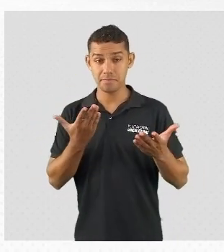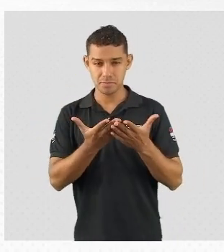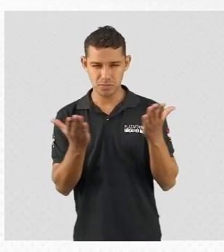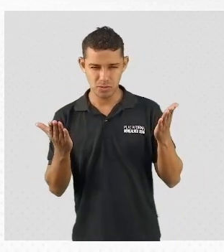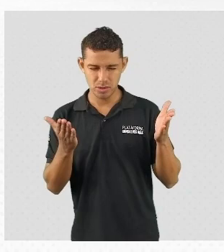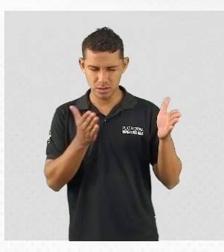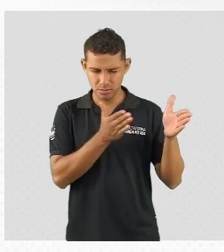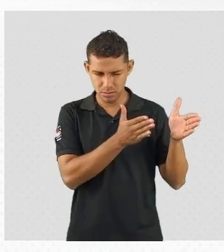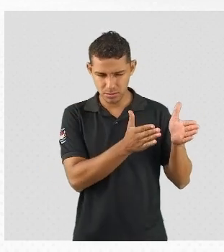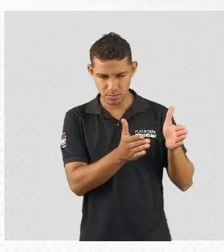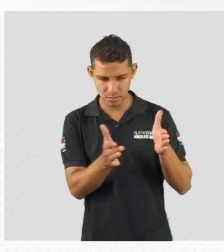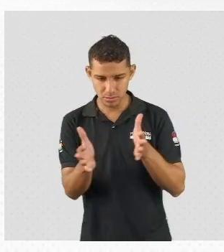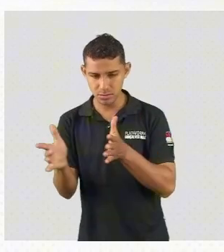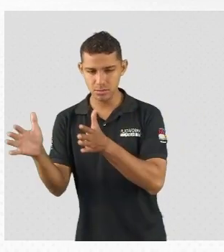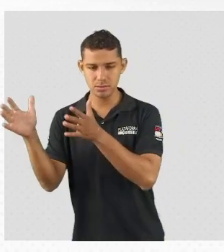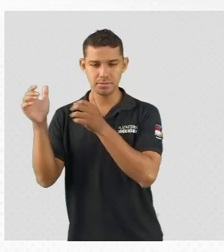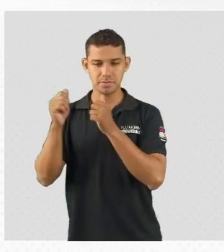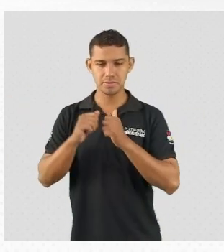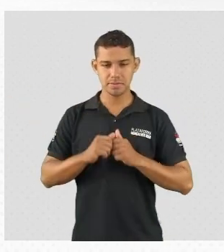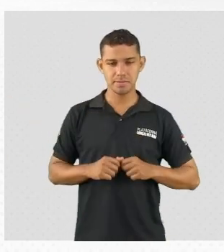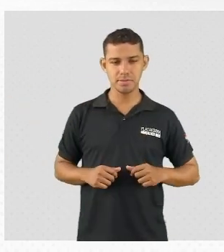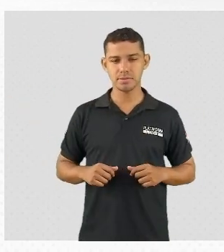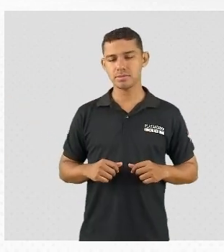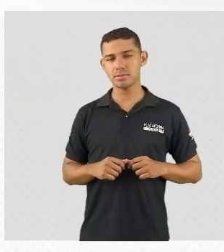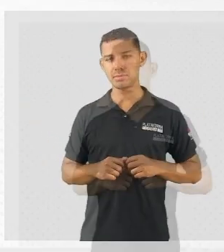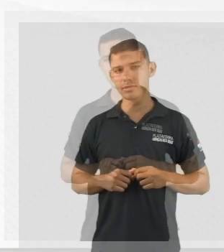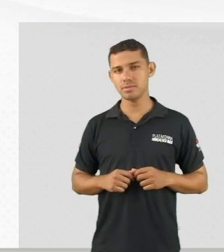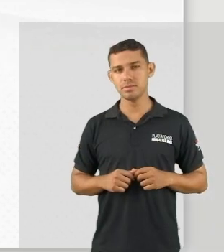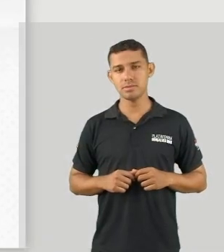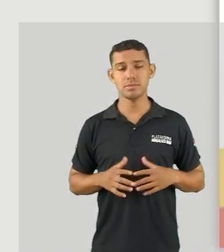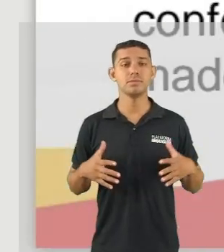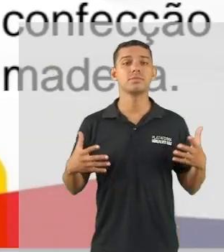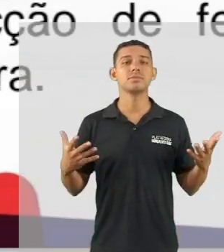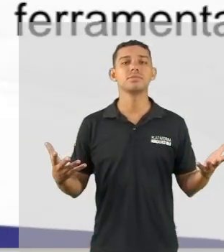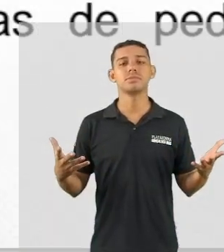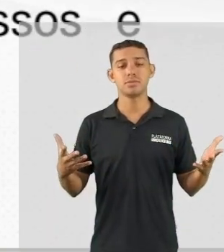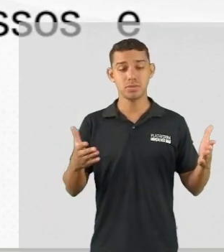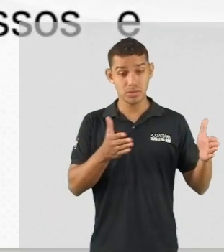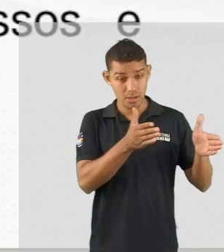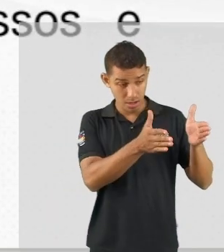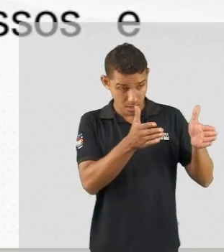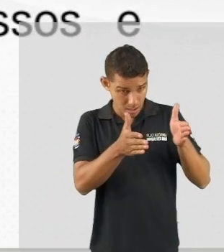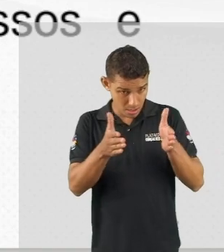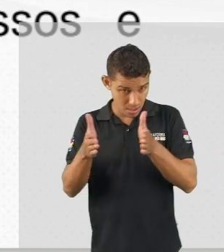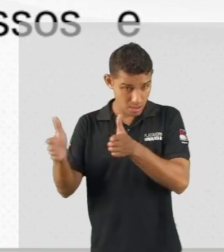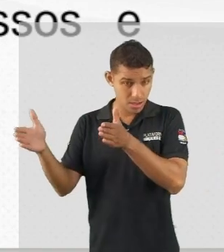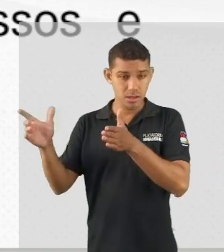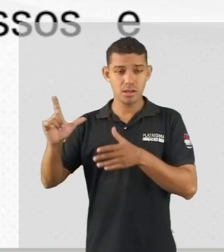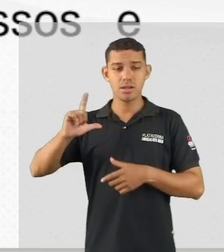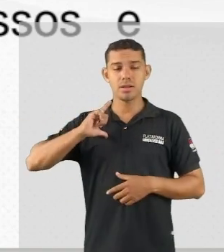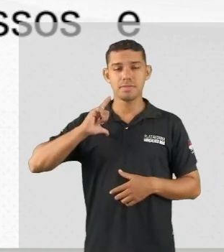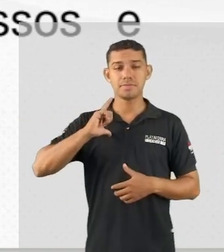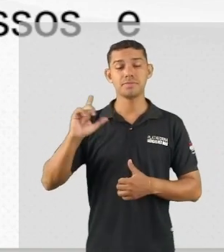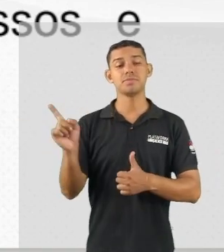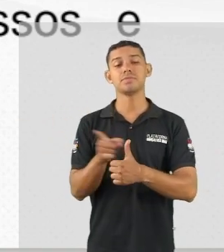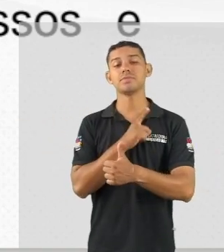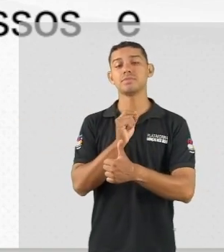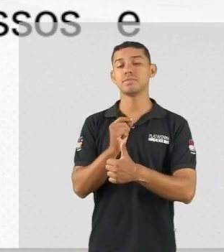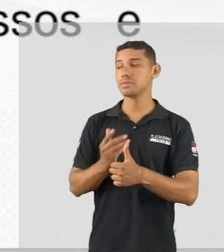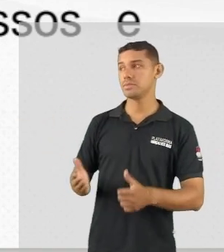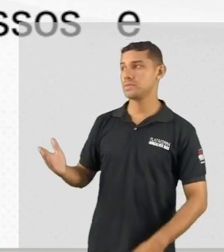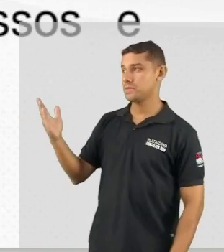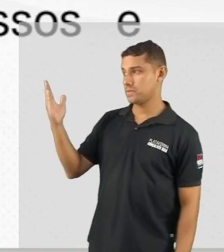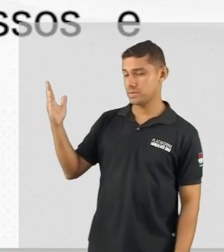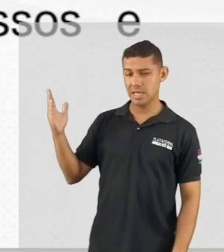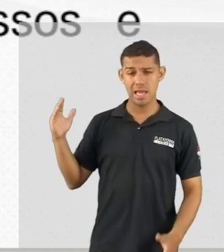história não vai, de fato, trabalhar. Então, nessa periodização, nós temos, então, o Paleolítico, que vai